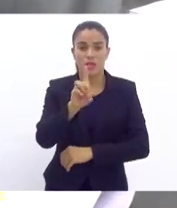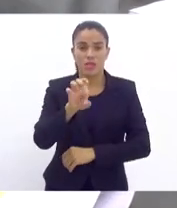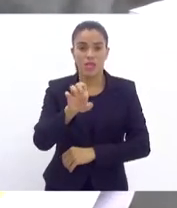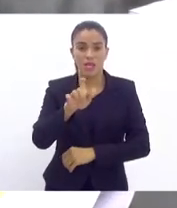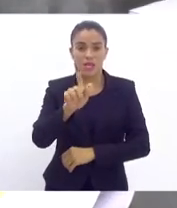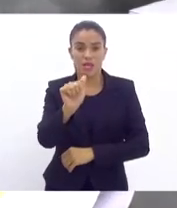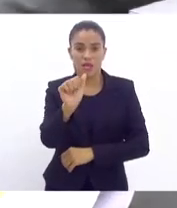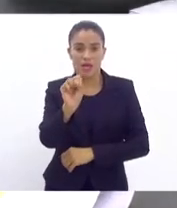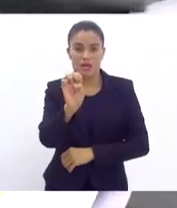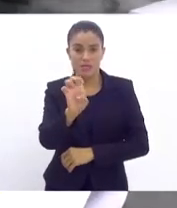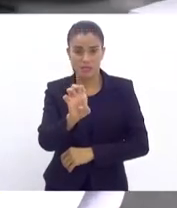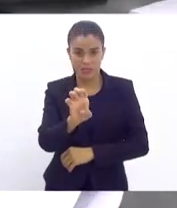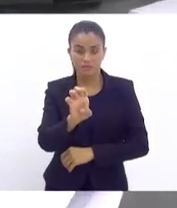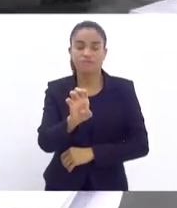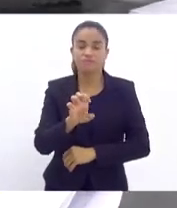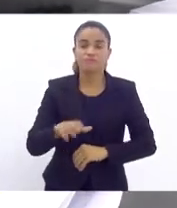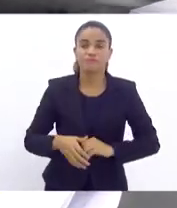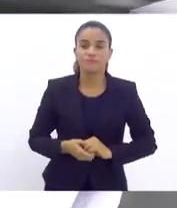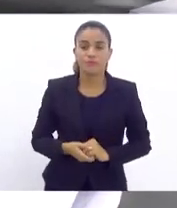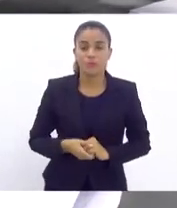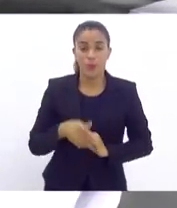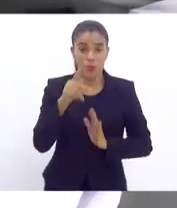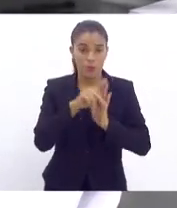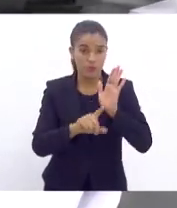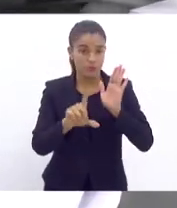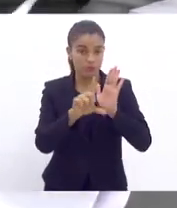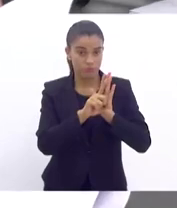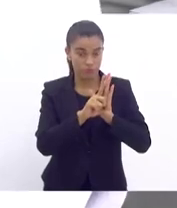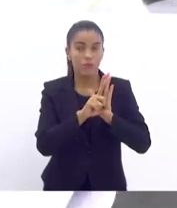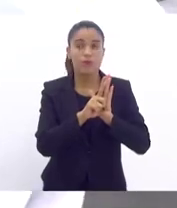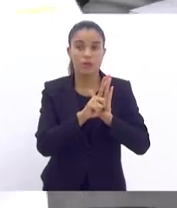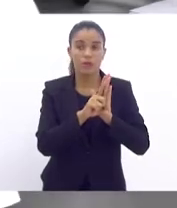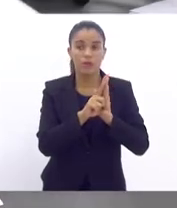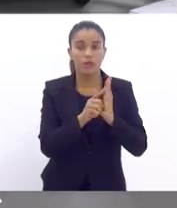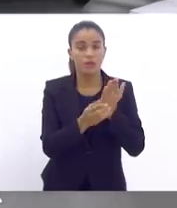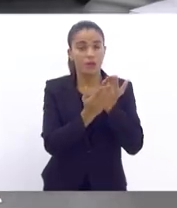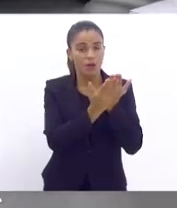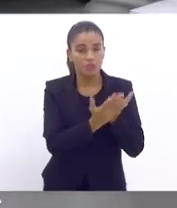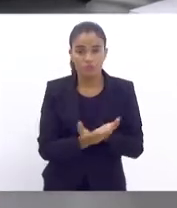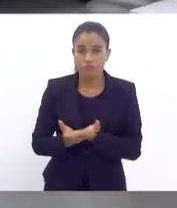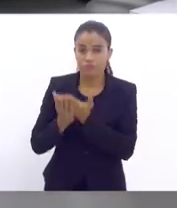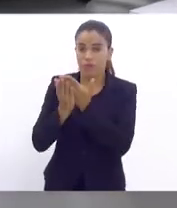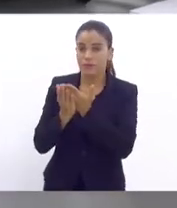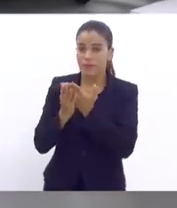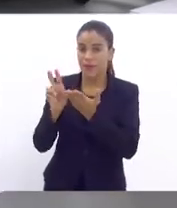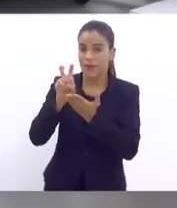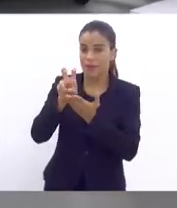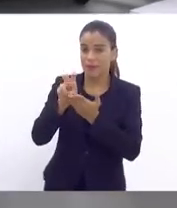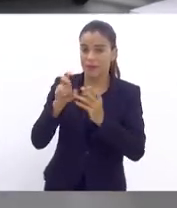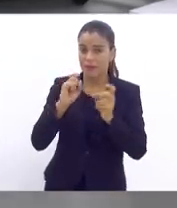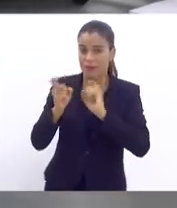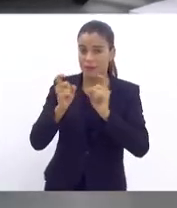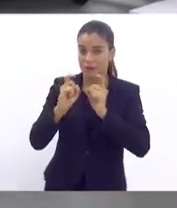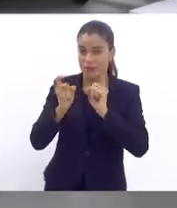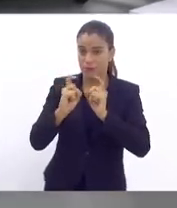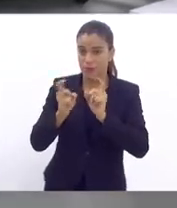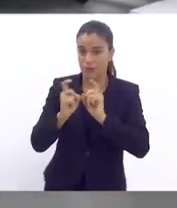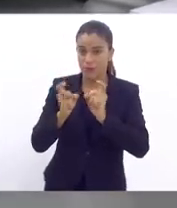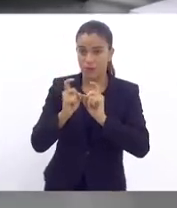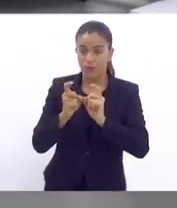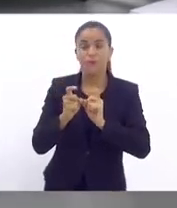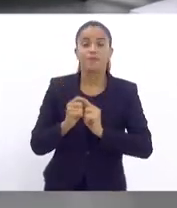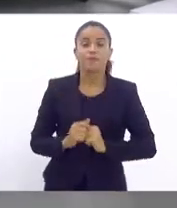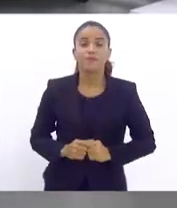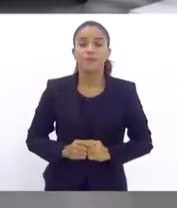providências o projeto estava com vista na quinta reunião ordinária pelo para o deputado